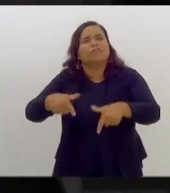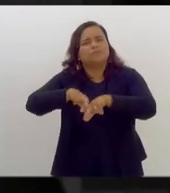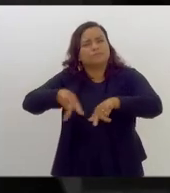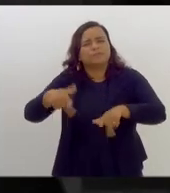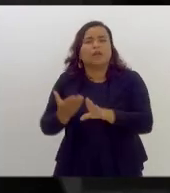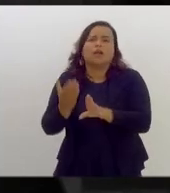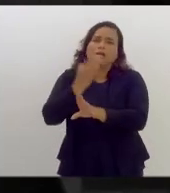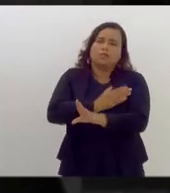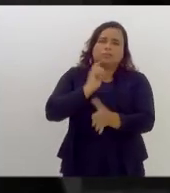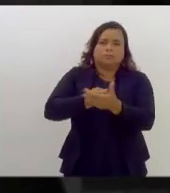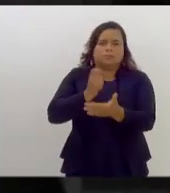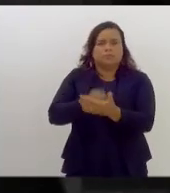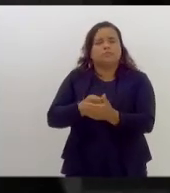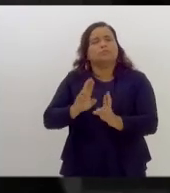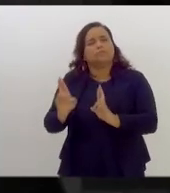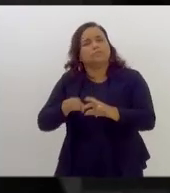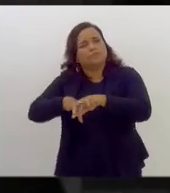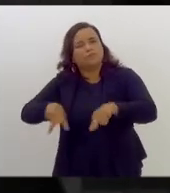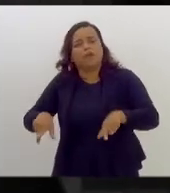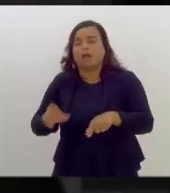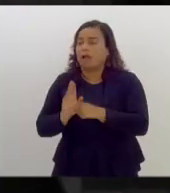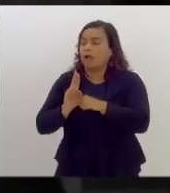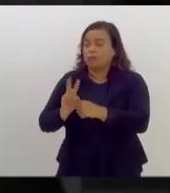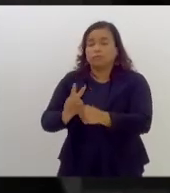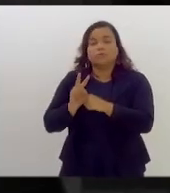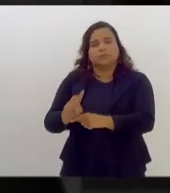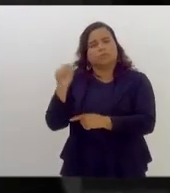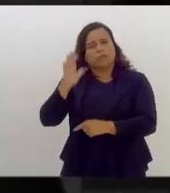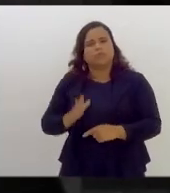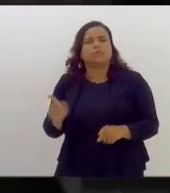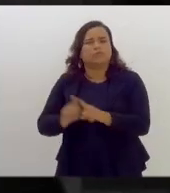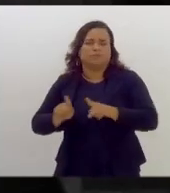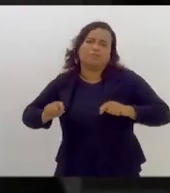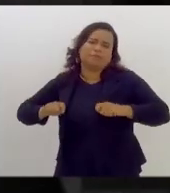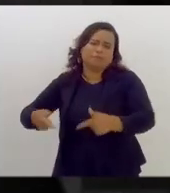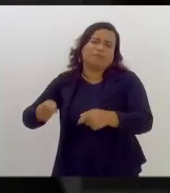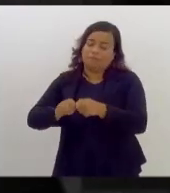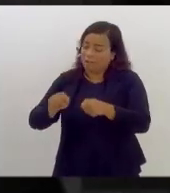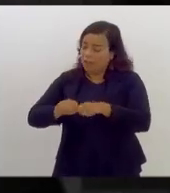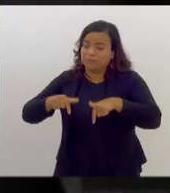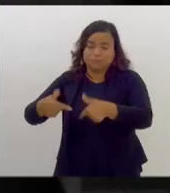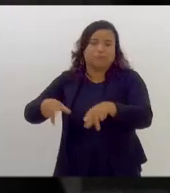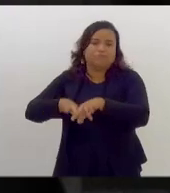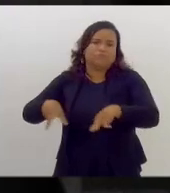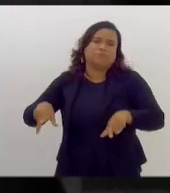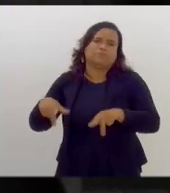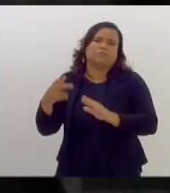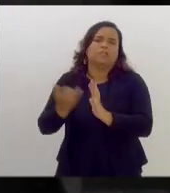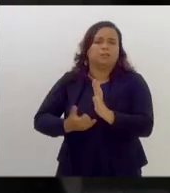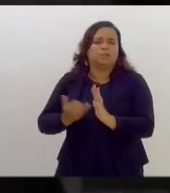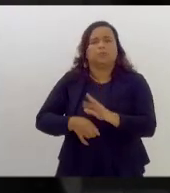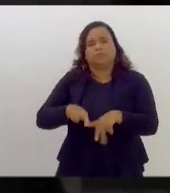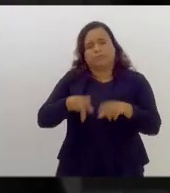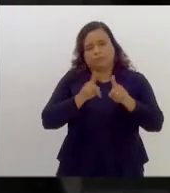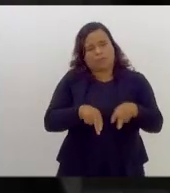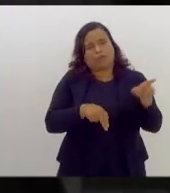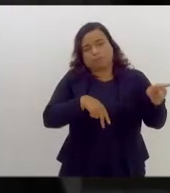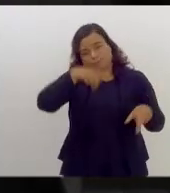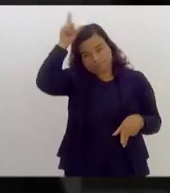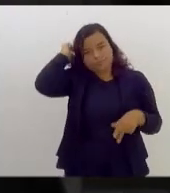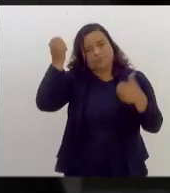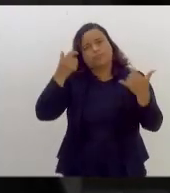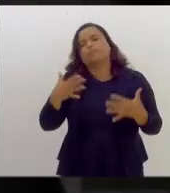antecipação de pagamento de recursos do Auxílio Brasil, fez de tudo. Populismo tributário, como classificou aqui agora há pouco o deputado Luiz Paulo.